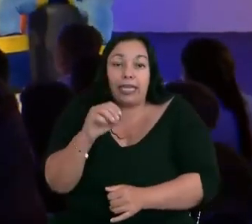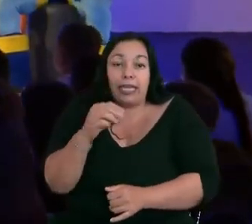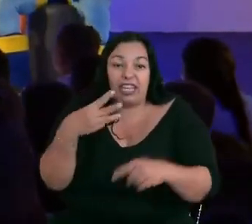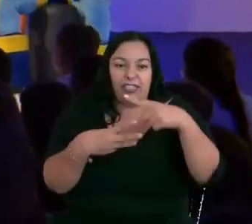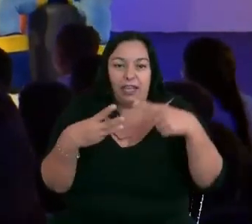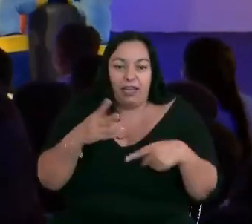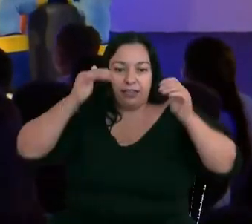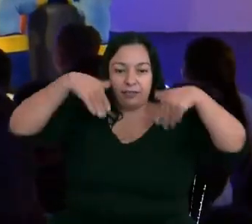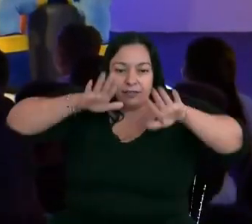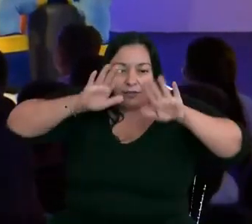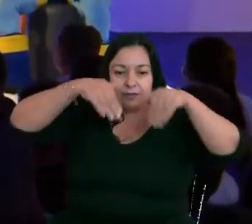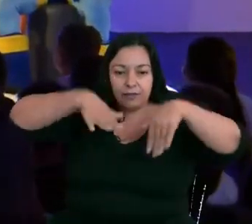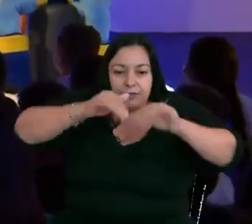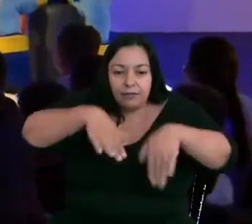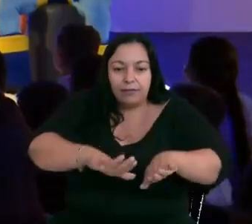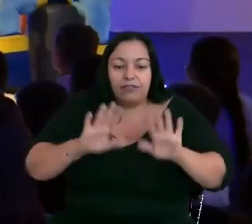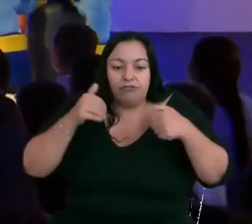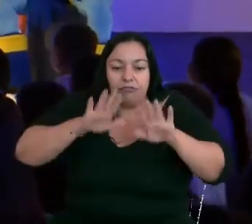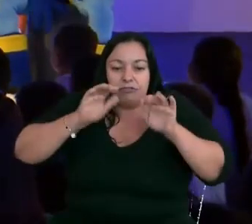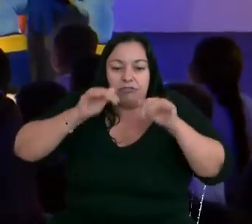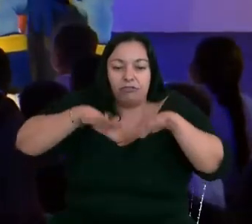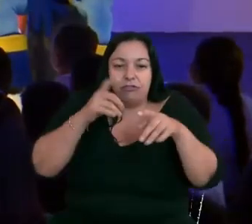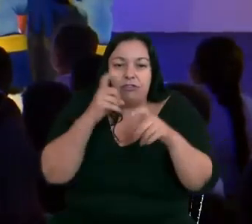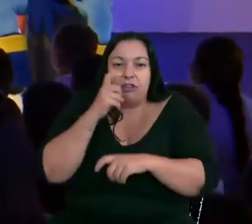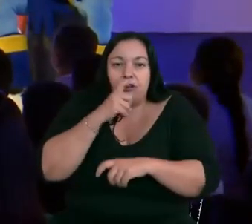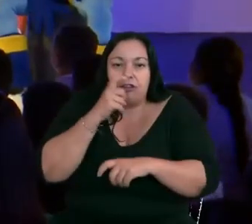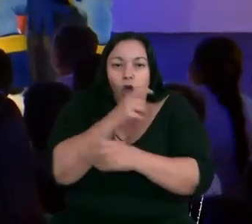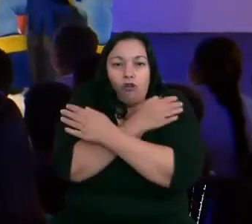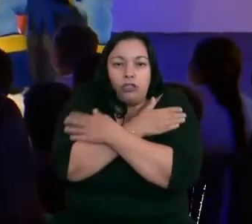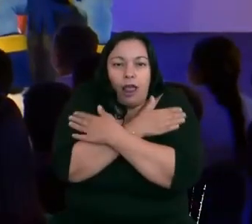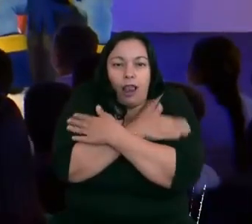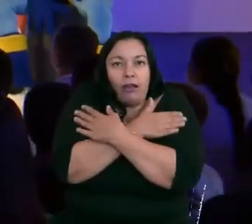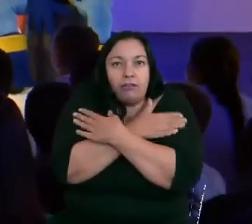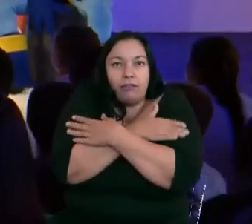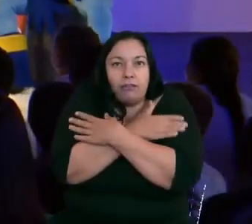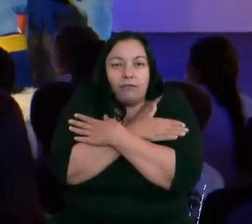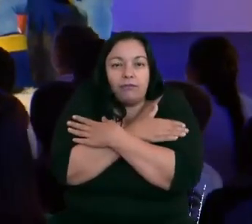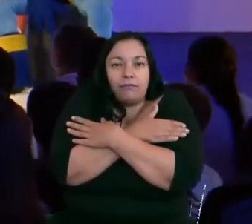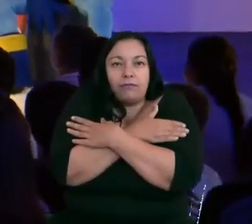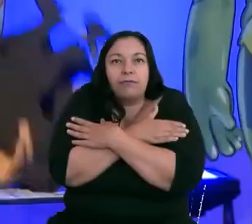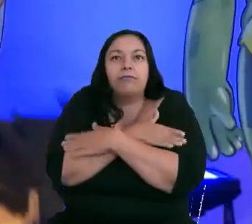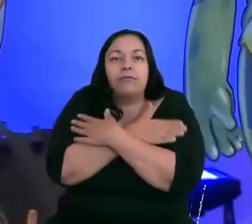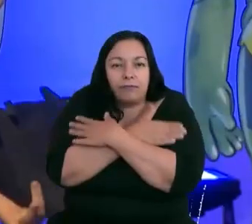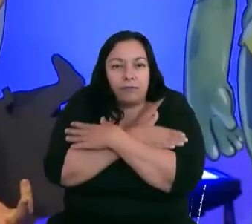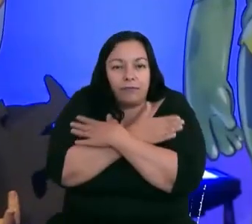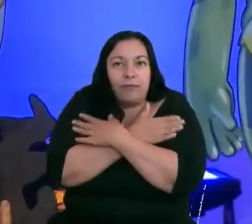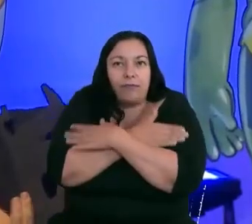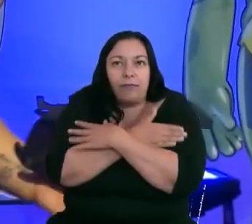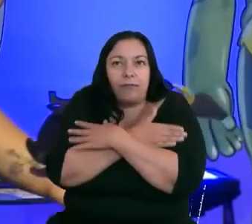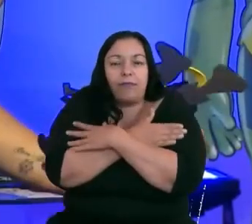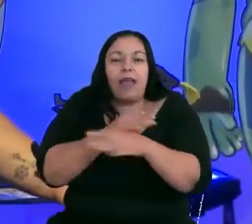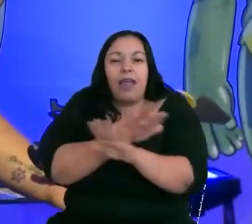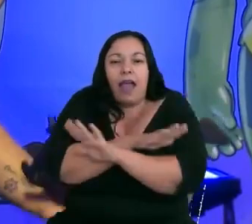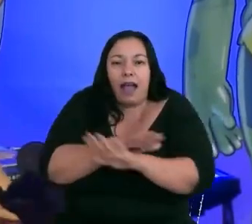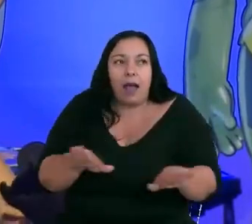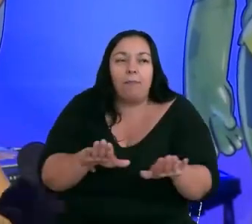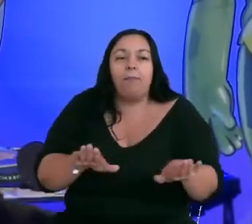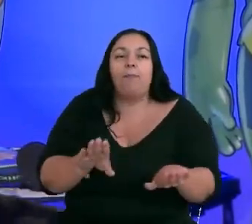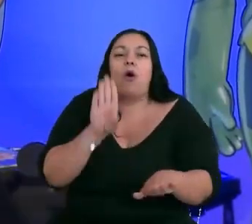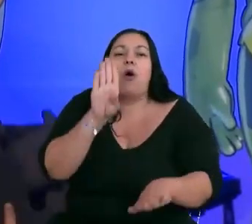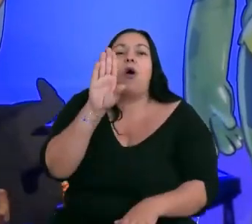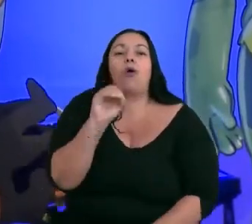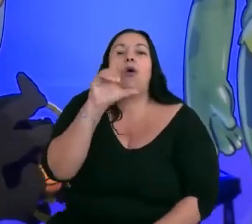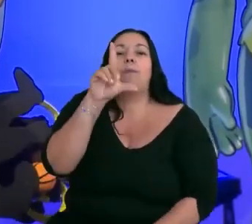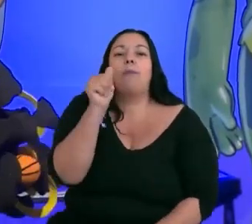que congelaram Bolhão. E isso serviu para o Capitão Mergulho nocautear Bolhão e vencer a